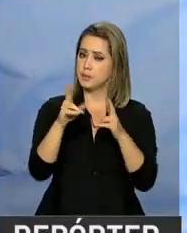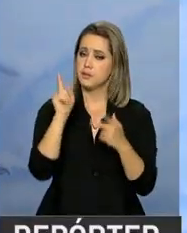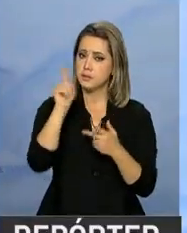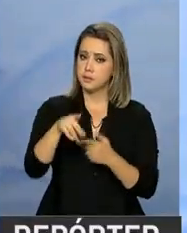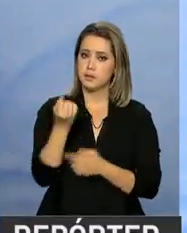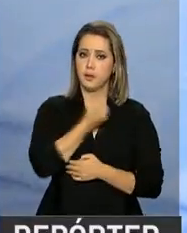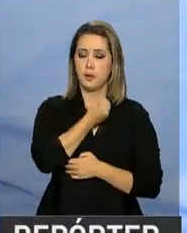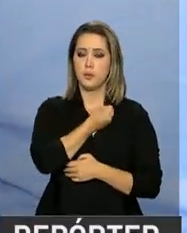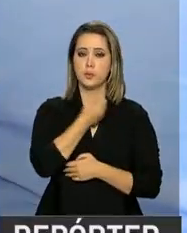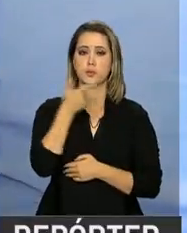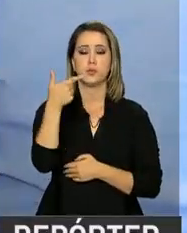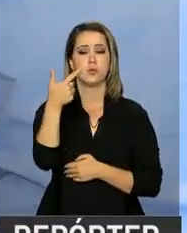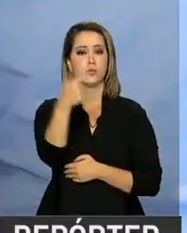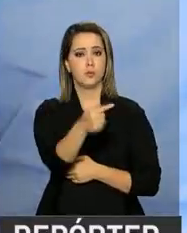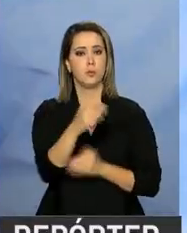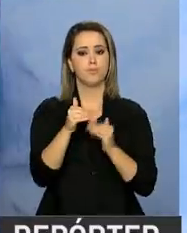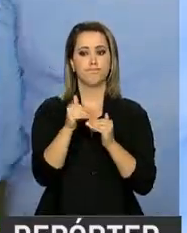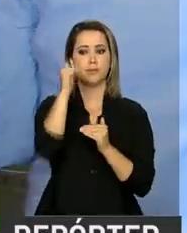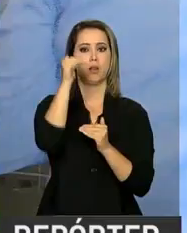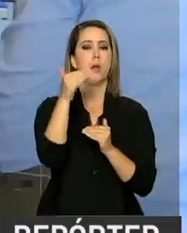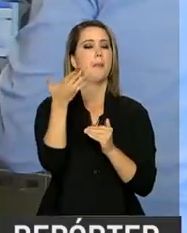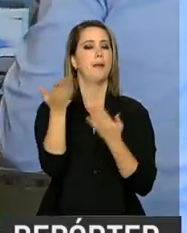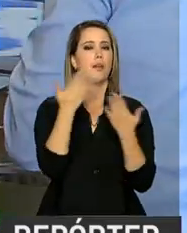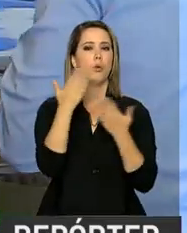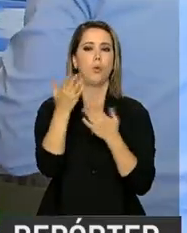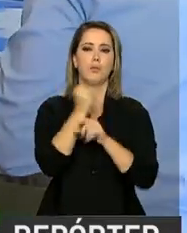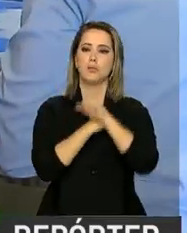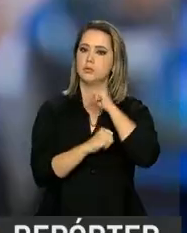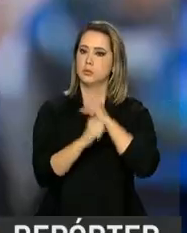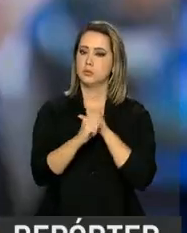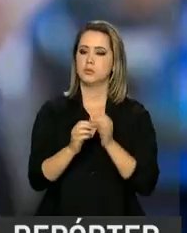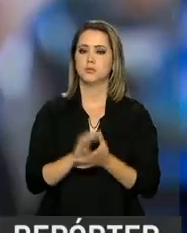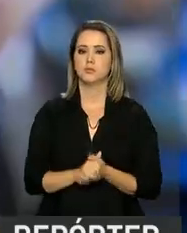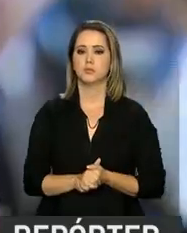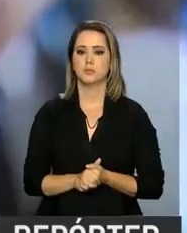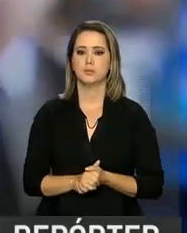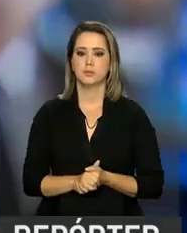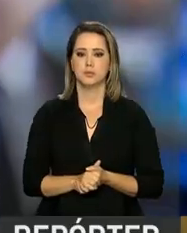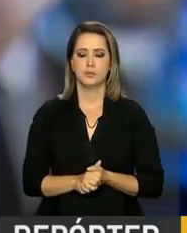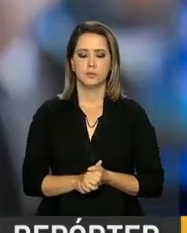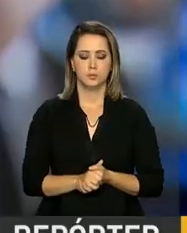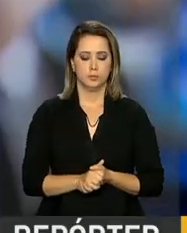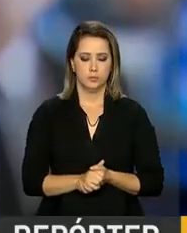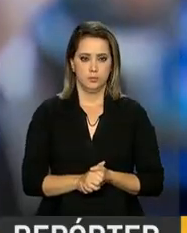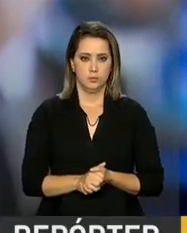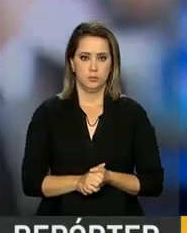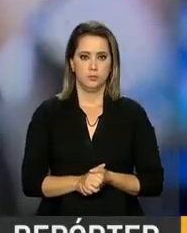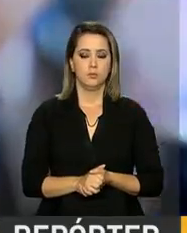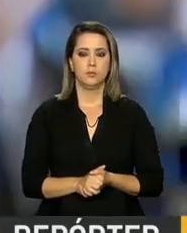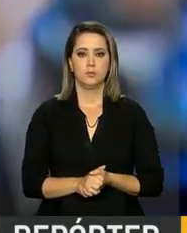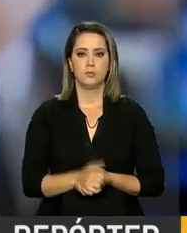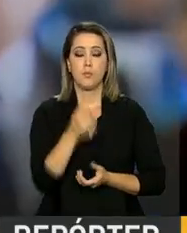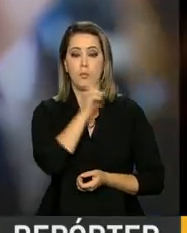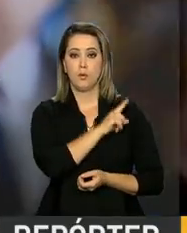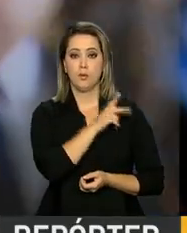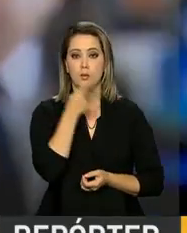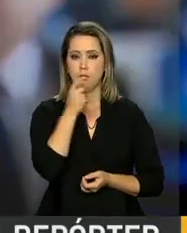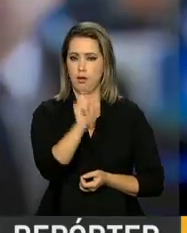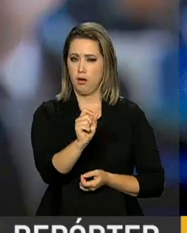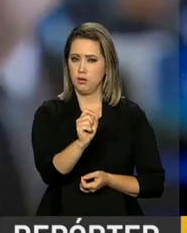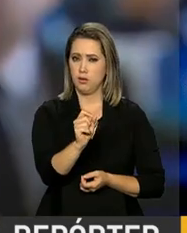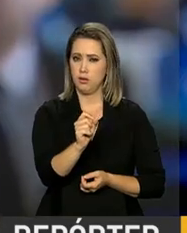números de 2017 superem os do ano passado. Somente no primeiro trimestre de